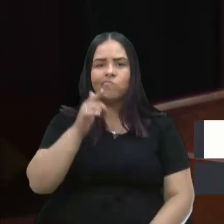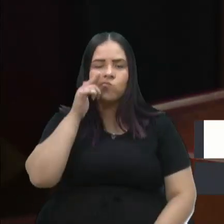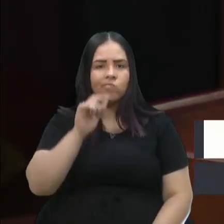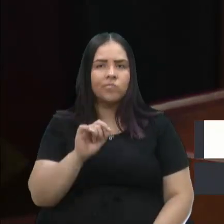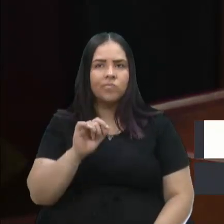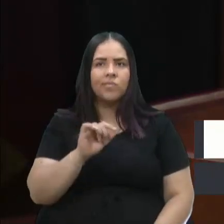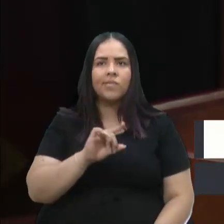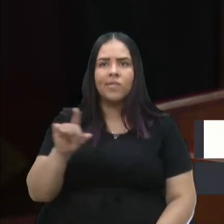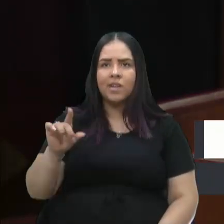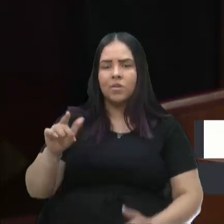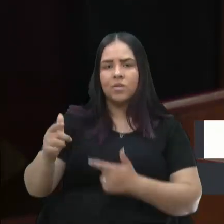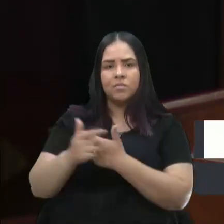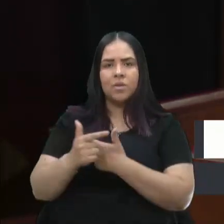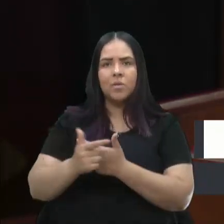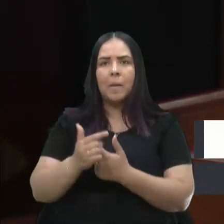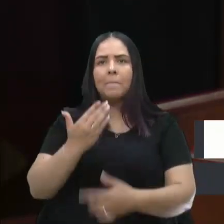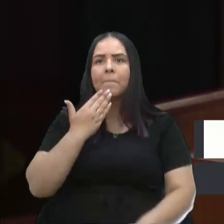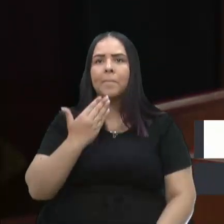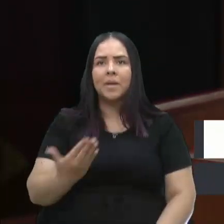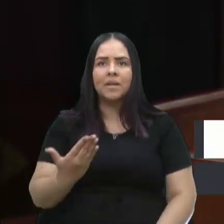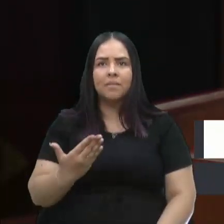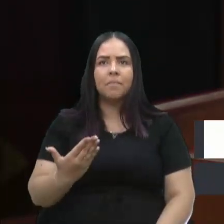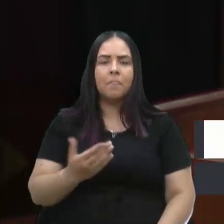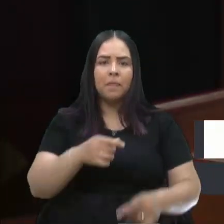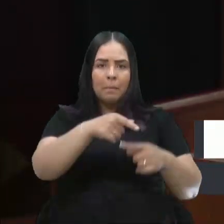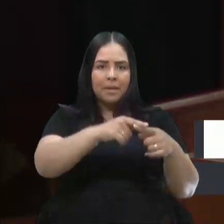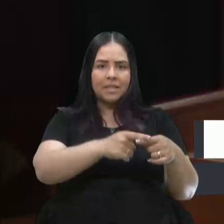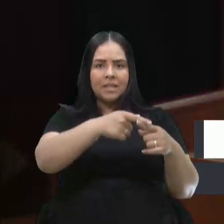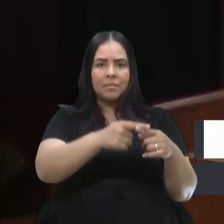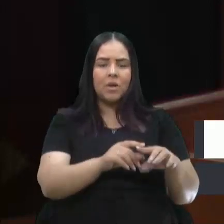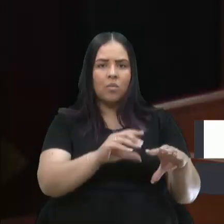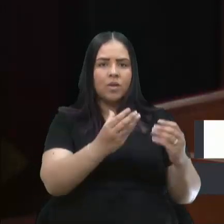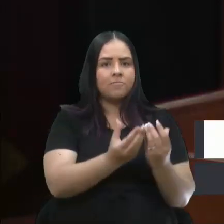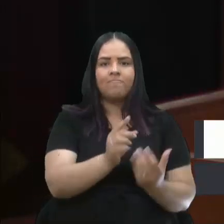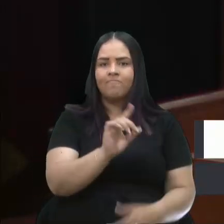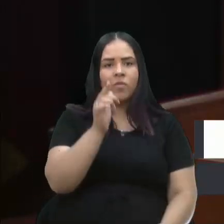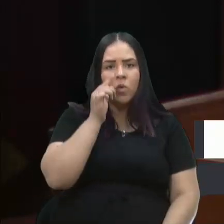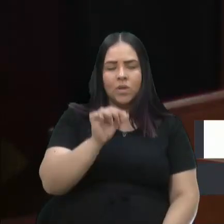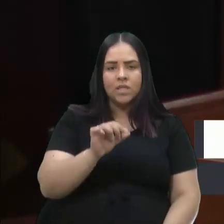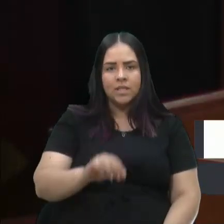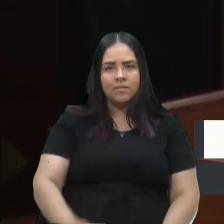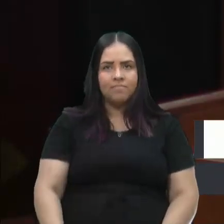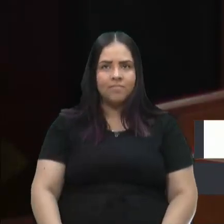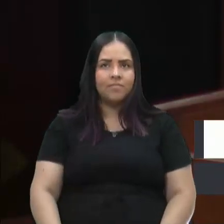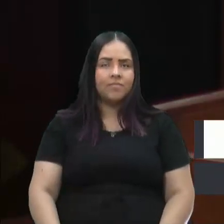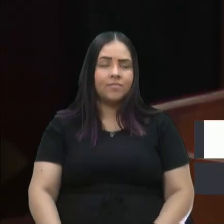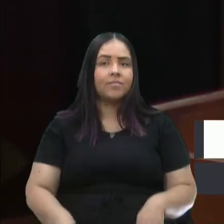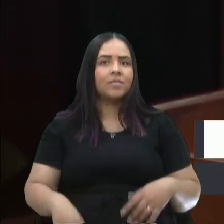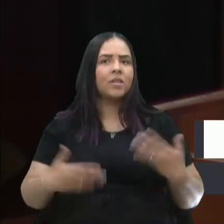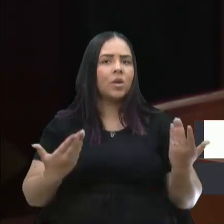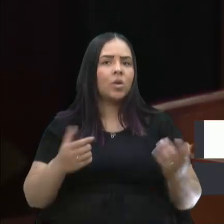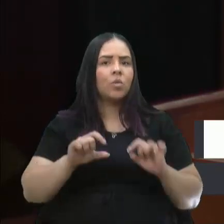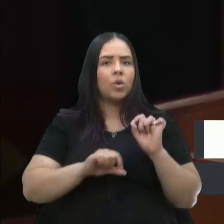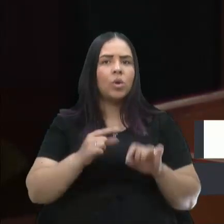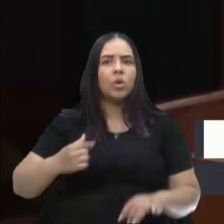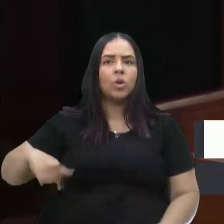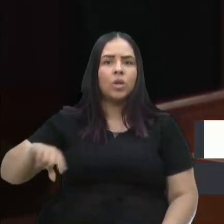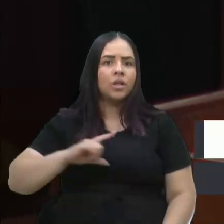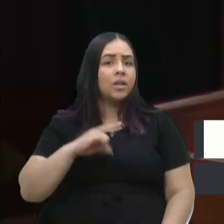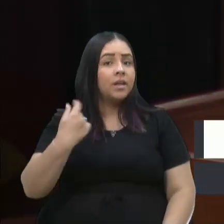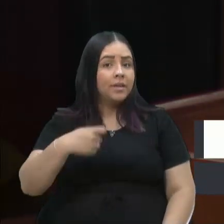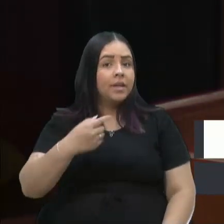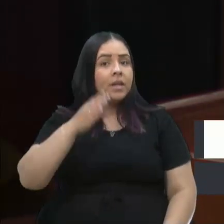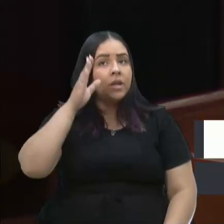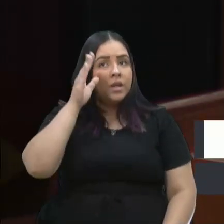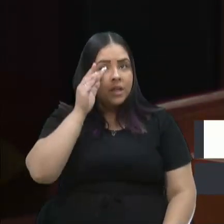Secretaria de Esporte e Lazer pedir uma pracinha para uma comunidade. Não consegue. E aí, o que a gente precisa observar?